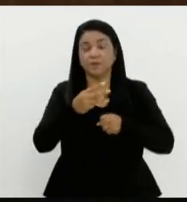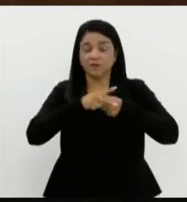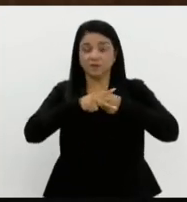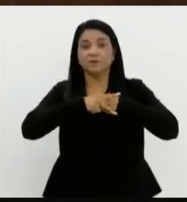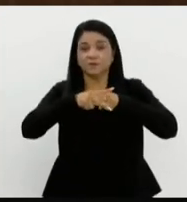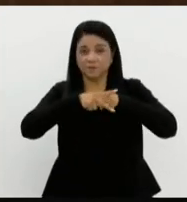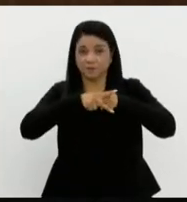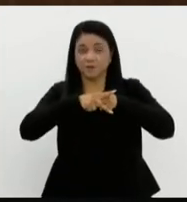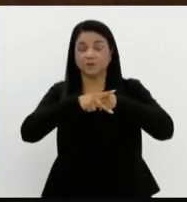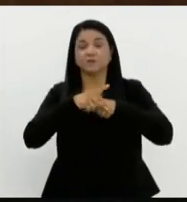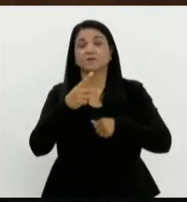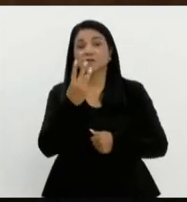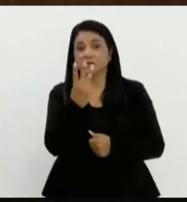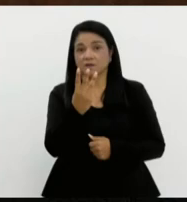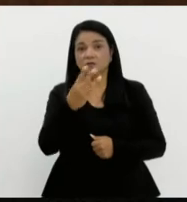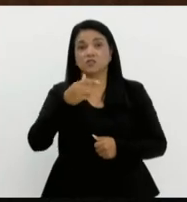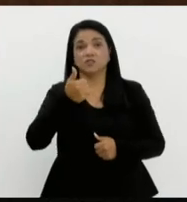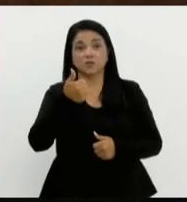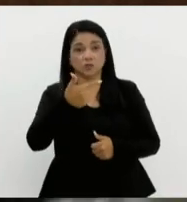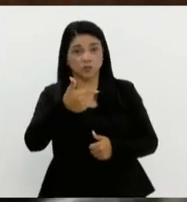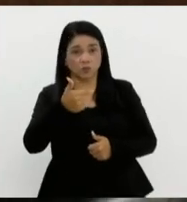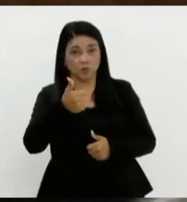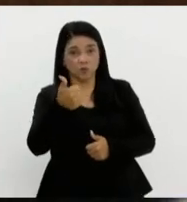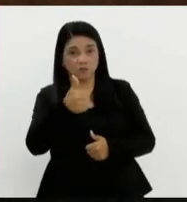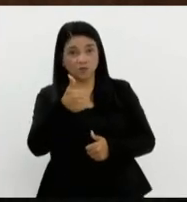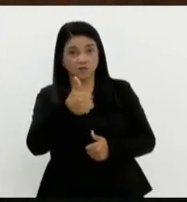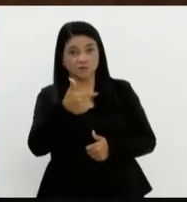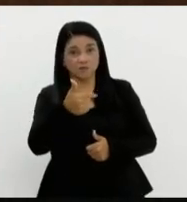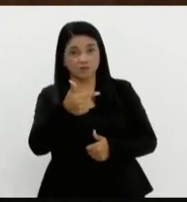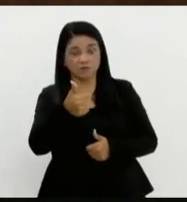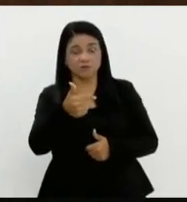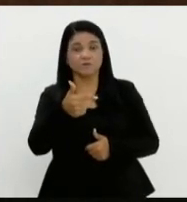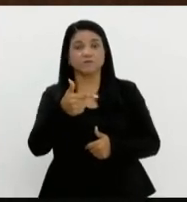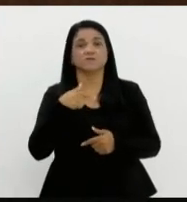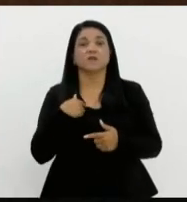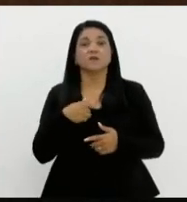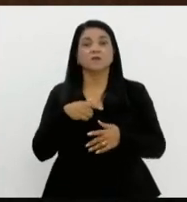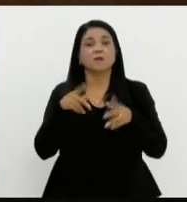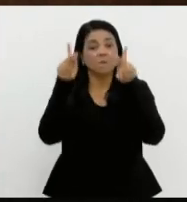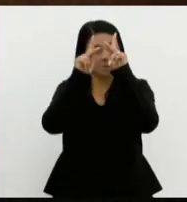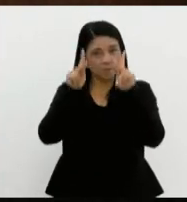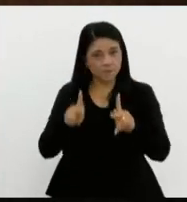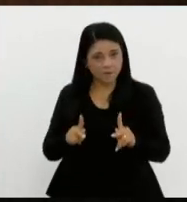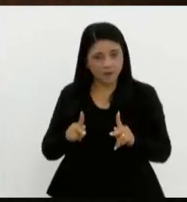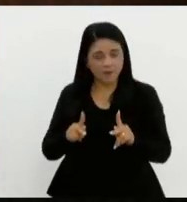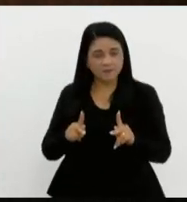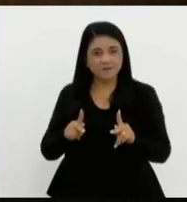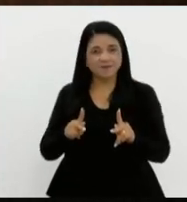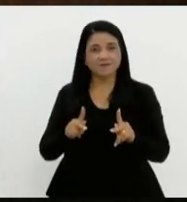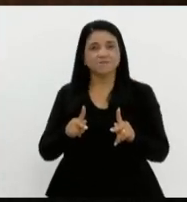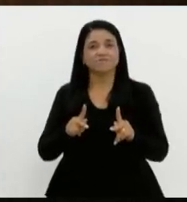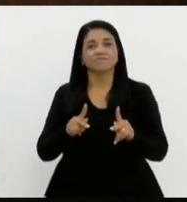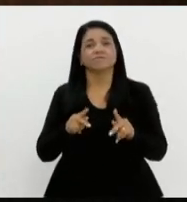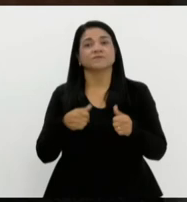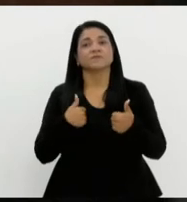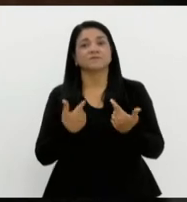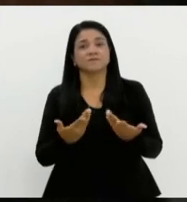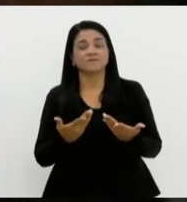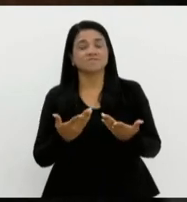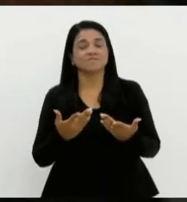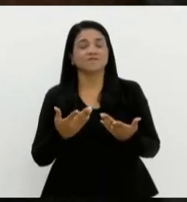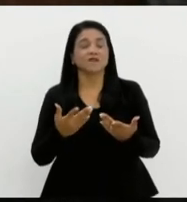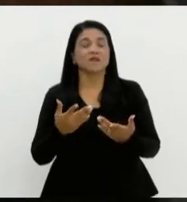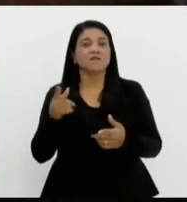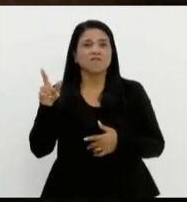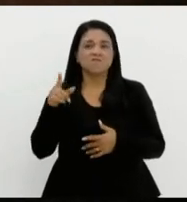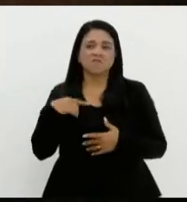paz e empenhe-se por alcançá-la. Nós vivemos aí esses dias uma fala infeliz do nosso